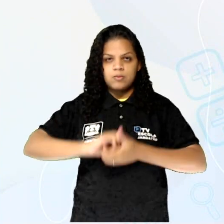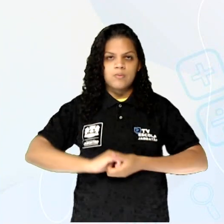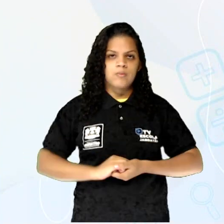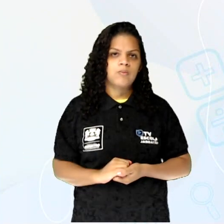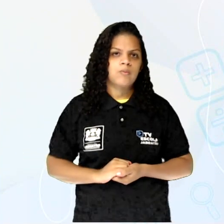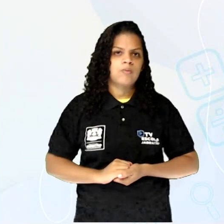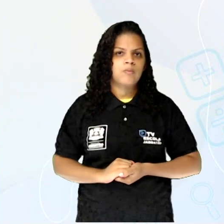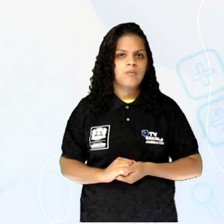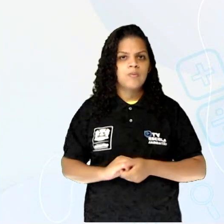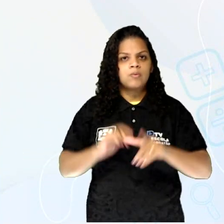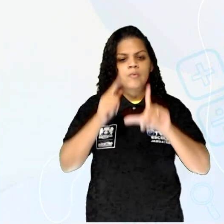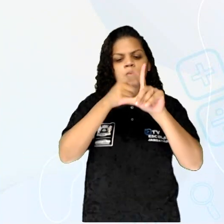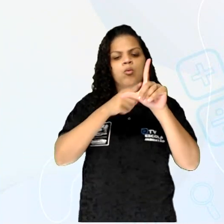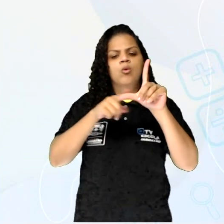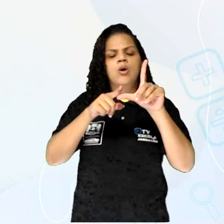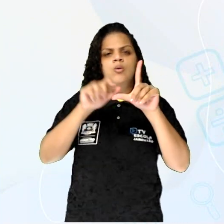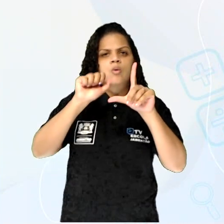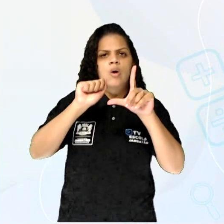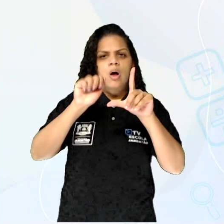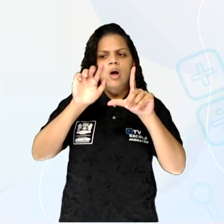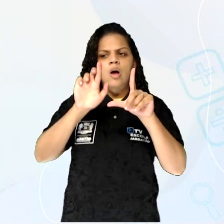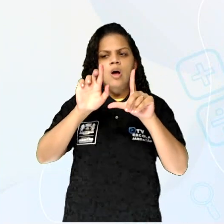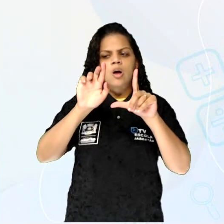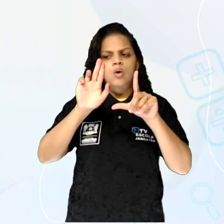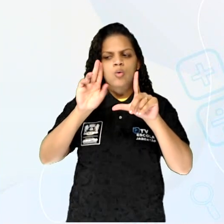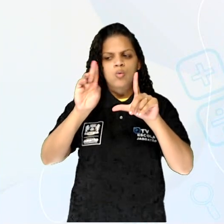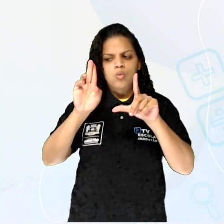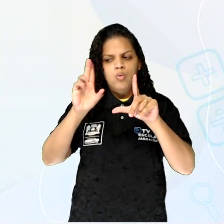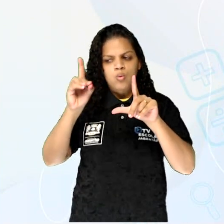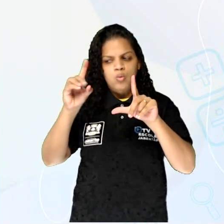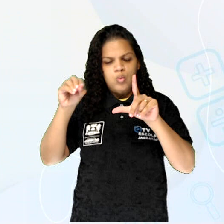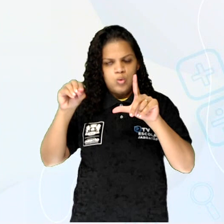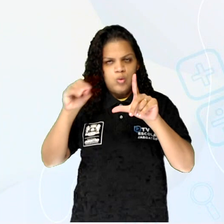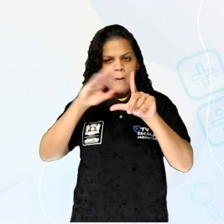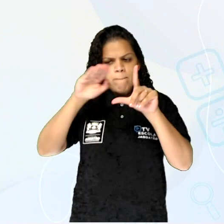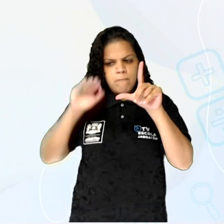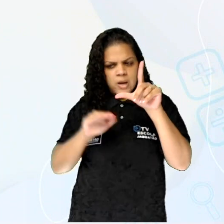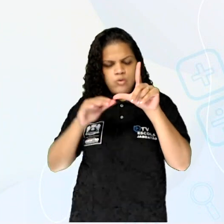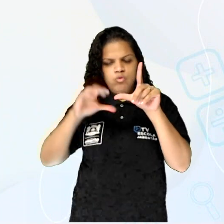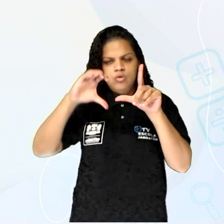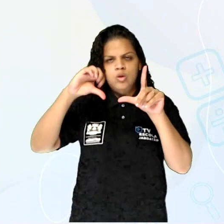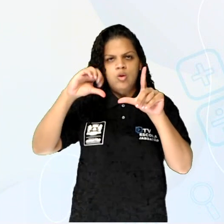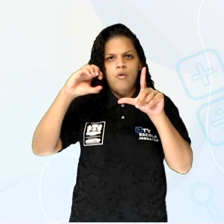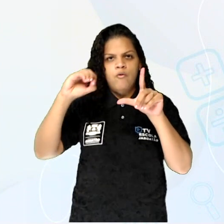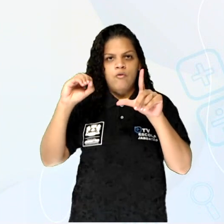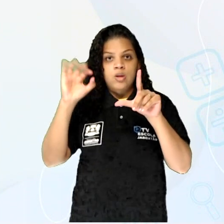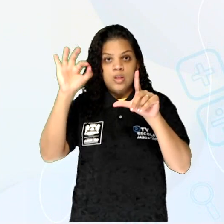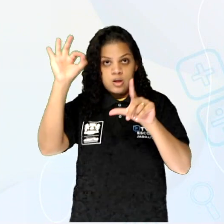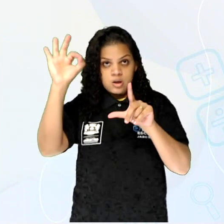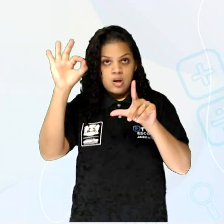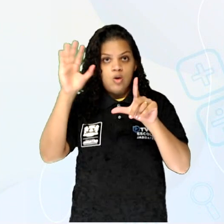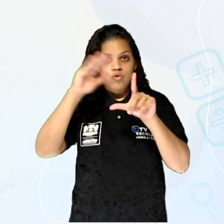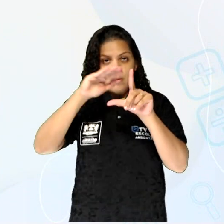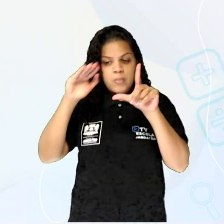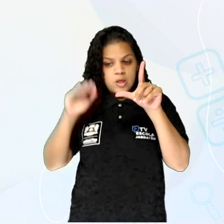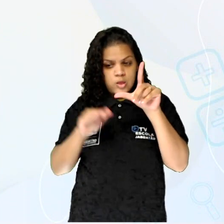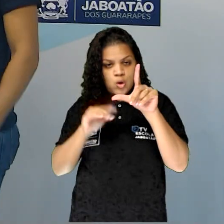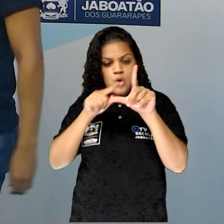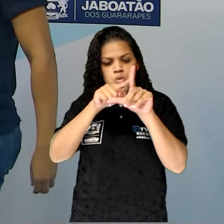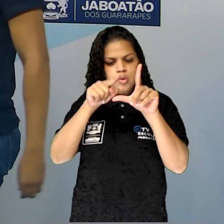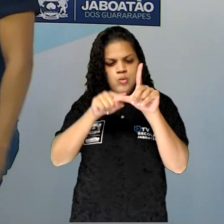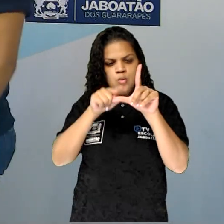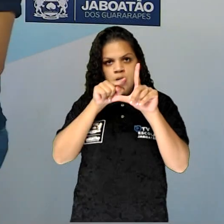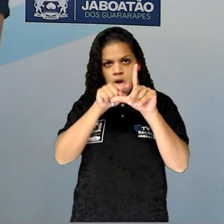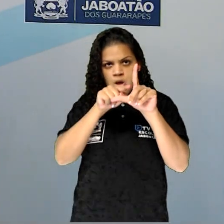o ângulo agudo é o ângulo que mede menos de 90 graus Ou seja é o menor que o ângulo